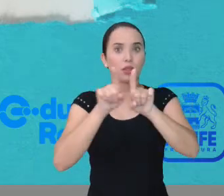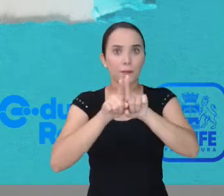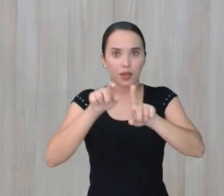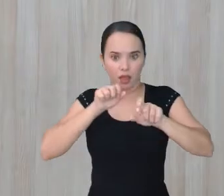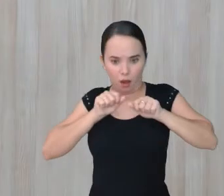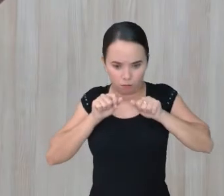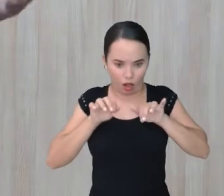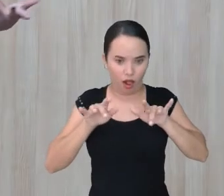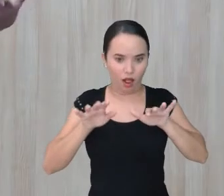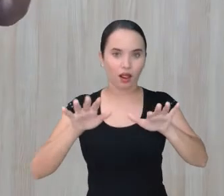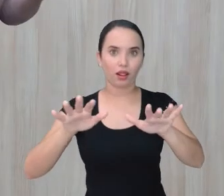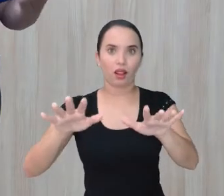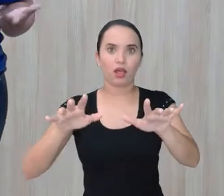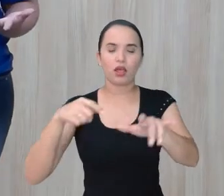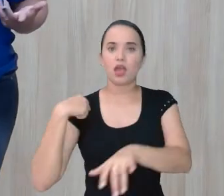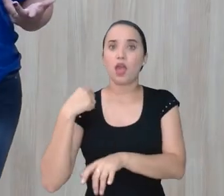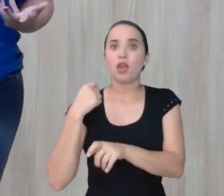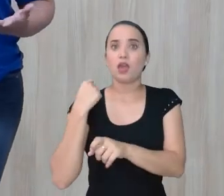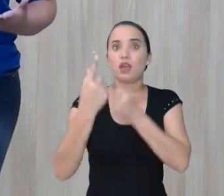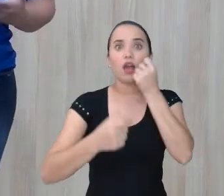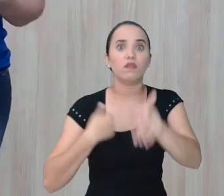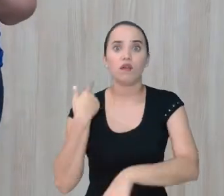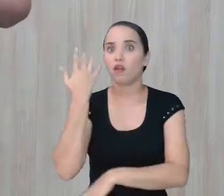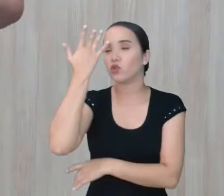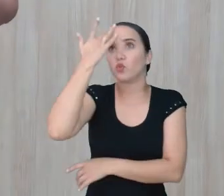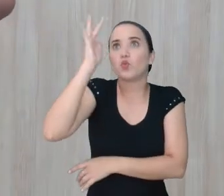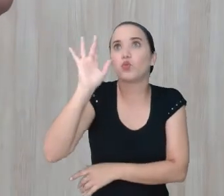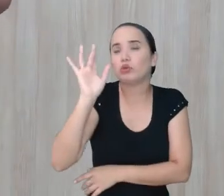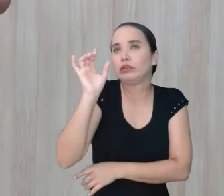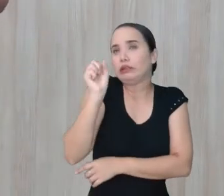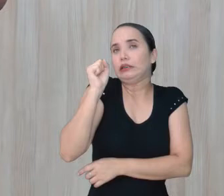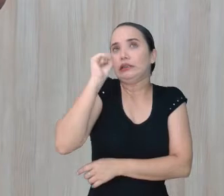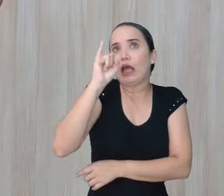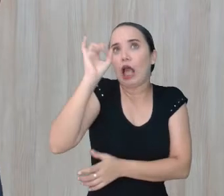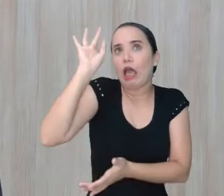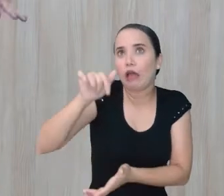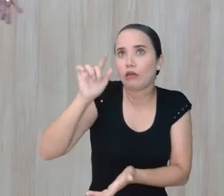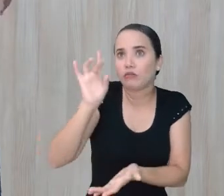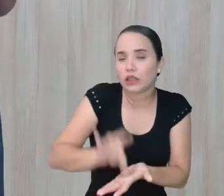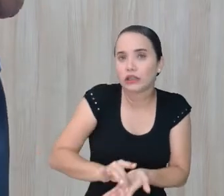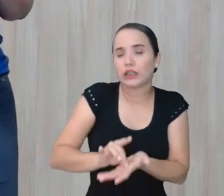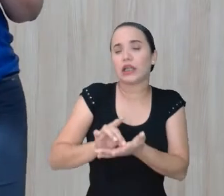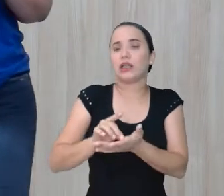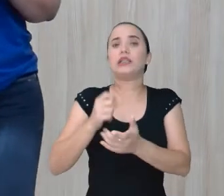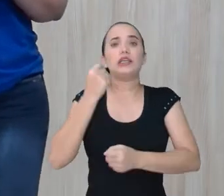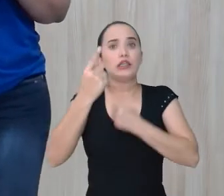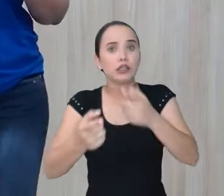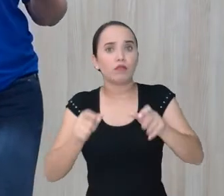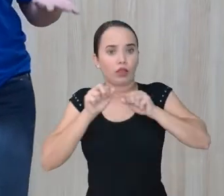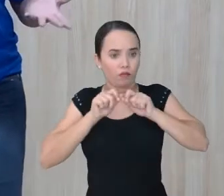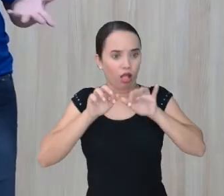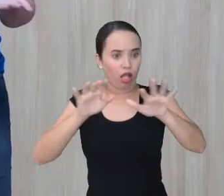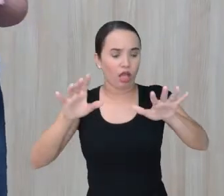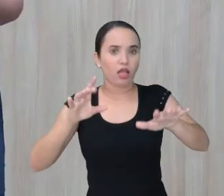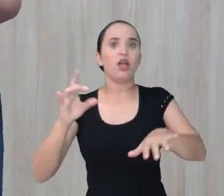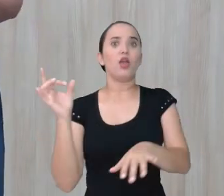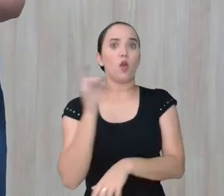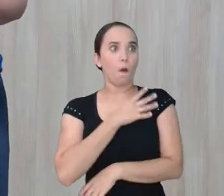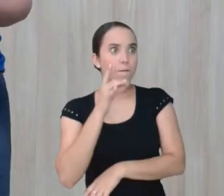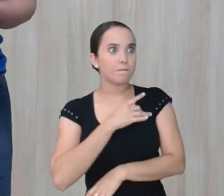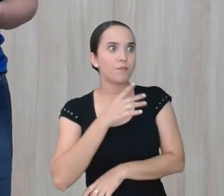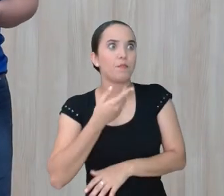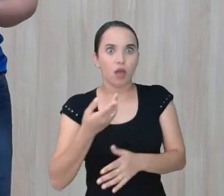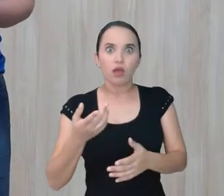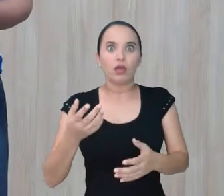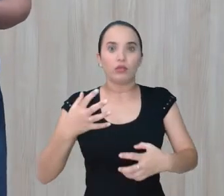compartilhada e a gente não sabe se é verdade. Acaba espalhando o medo, porque às vezes